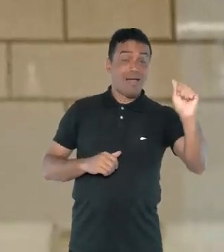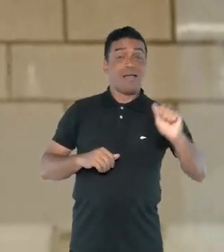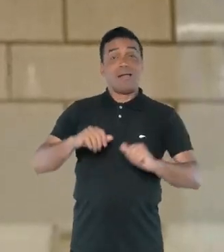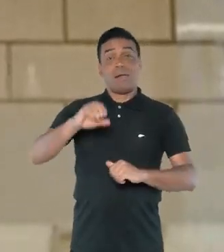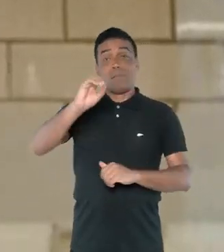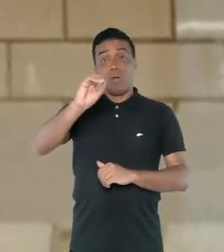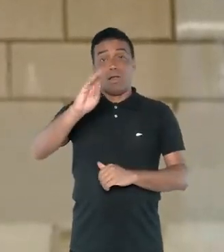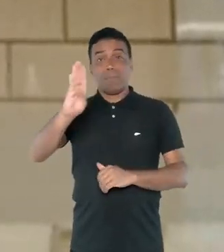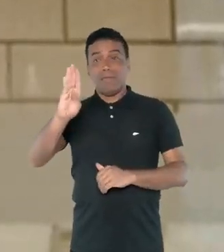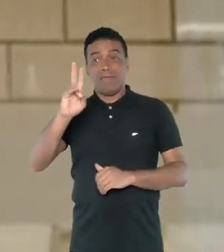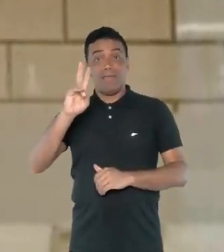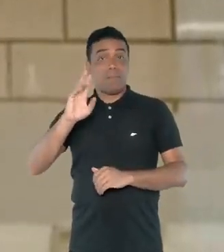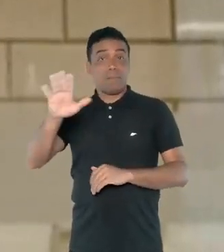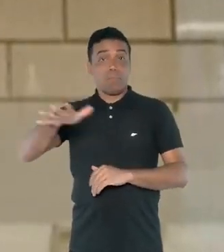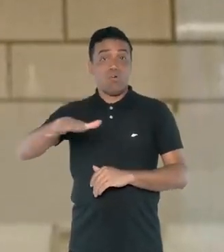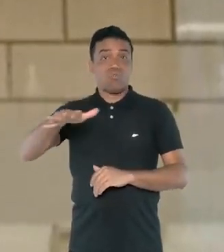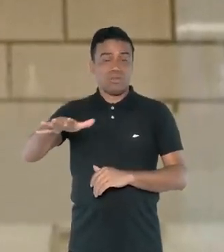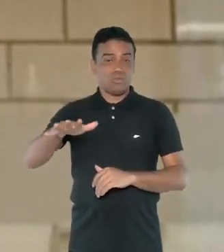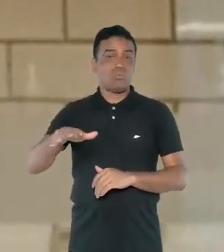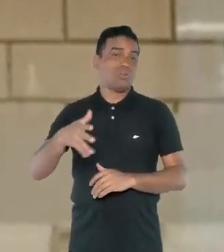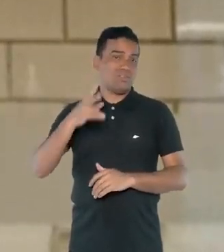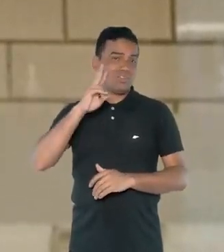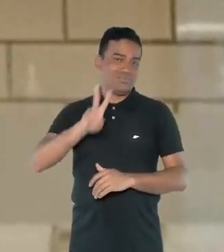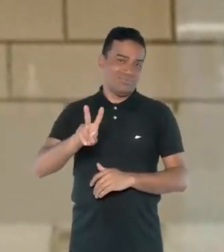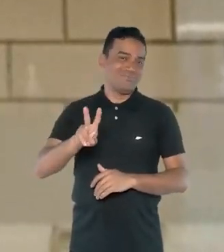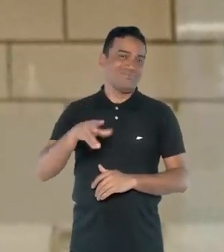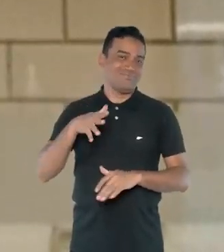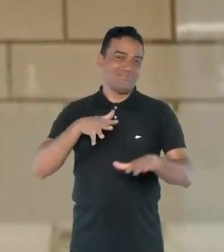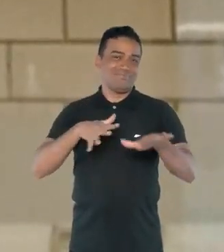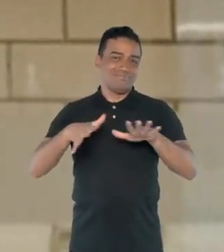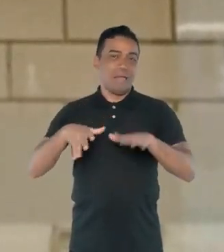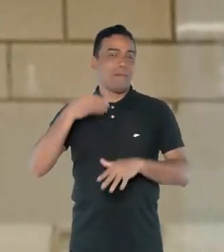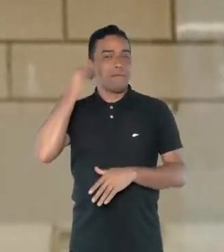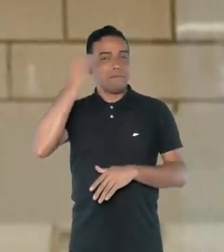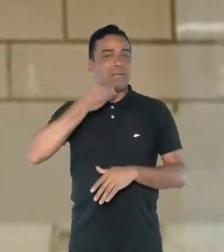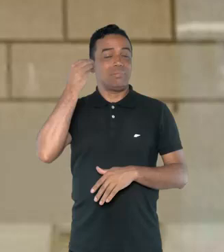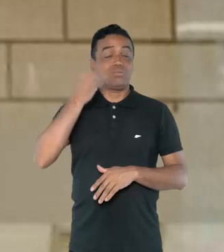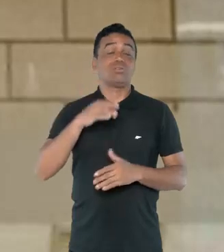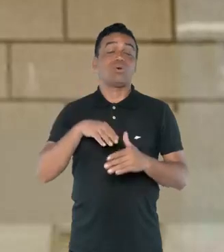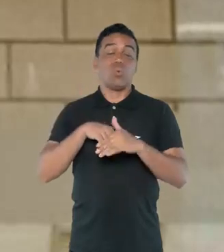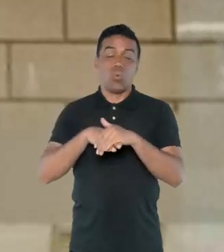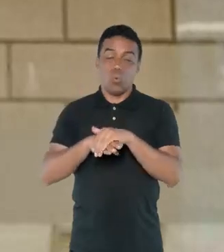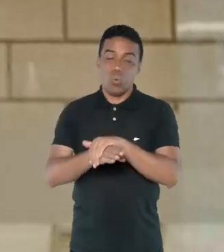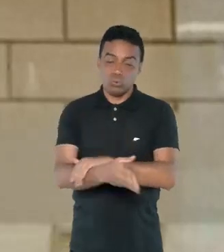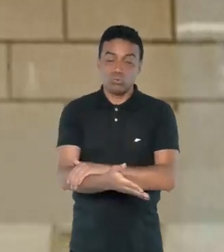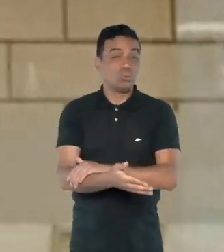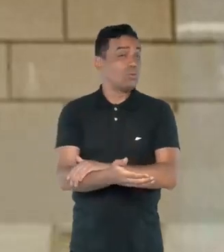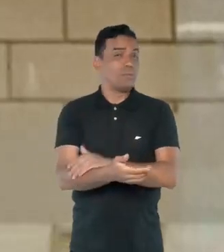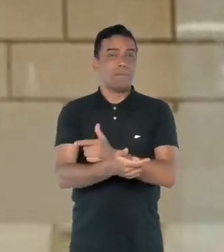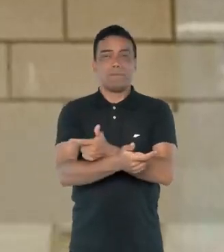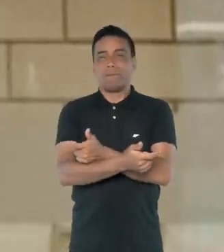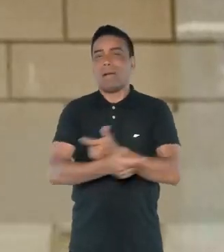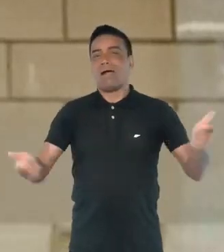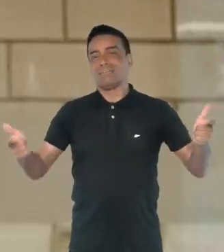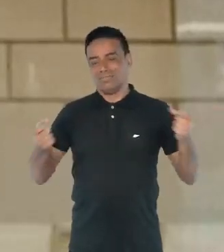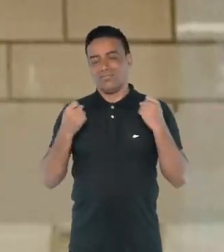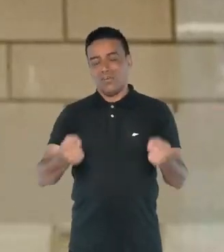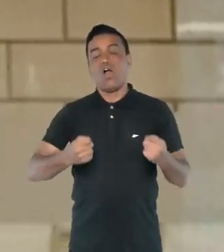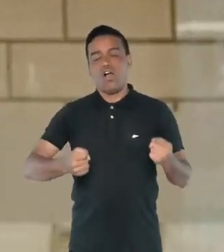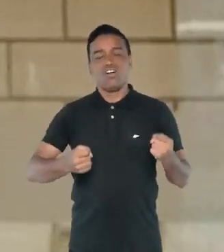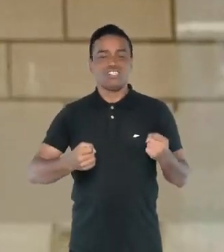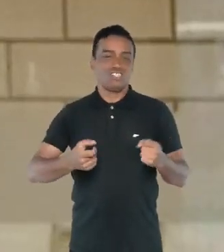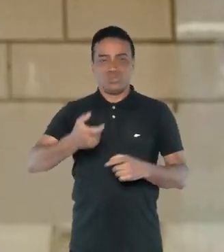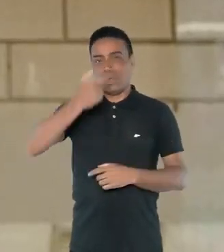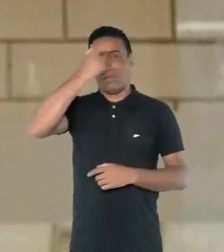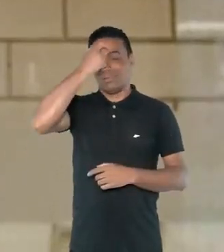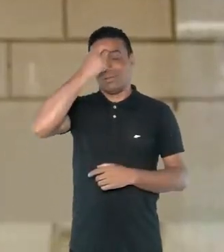viu uma vez, porque você experimentou. Então, ele vai dizer, o hábito é mais forte, inclusive, que a razão. E essa é